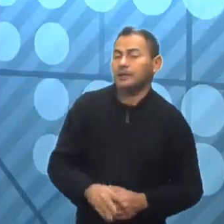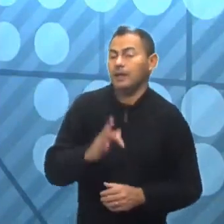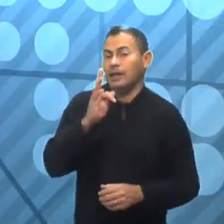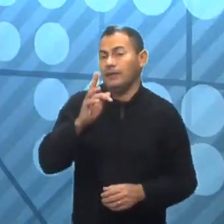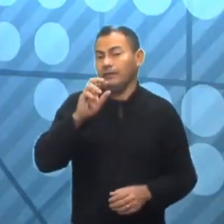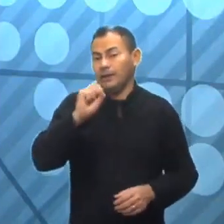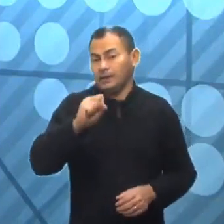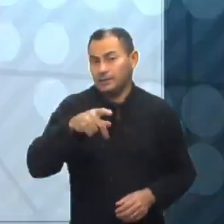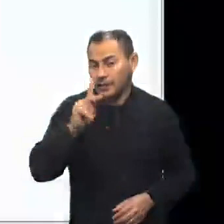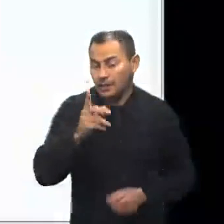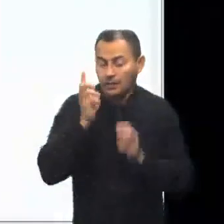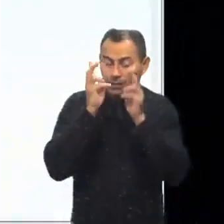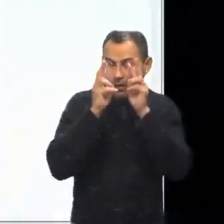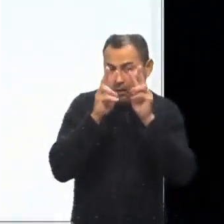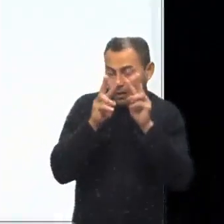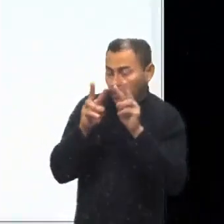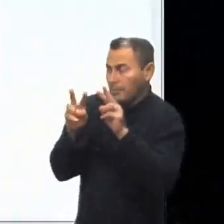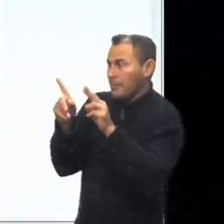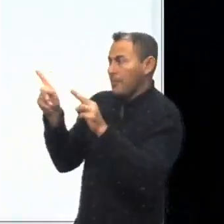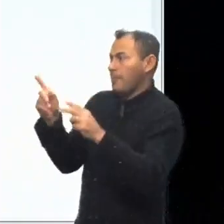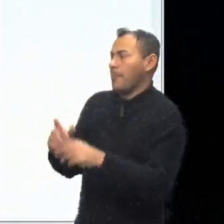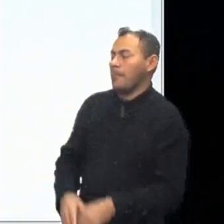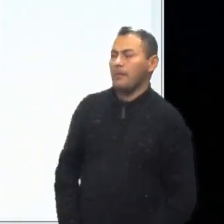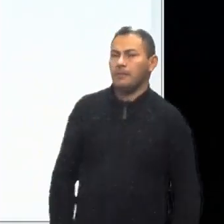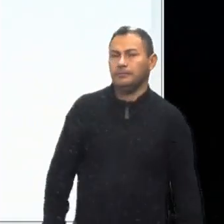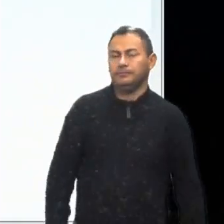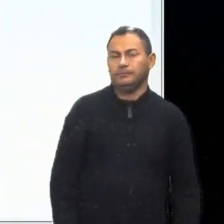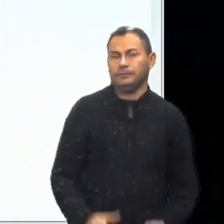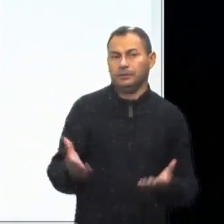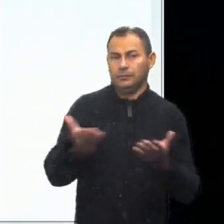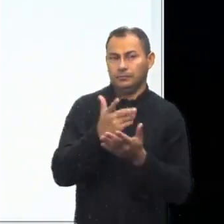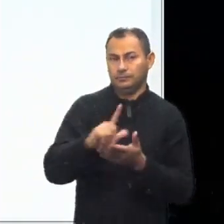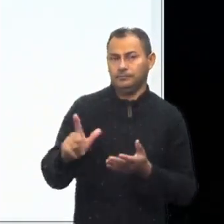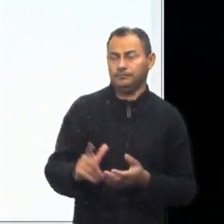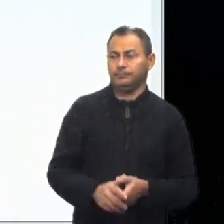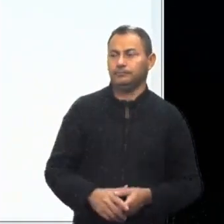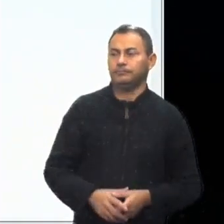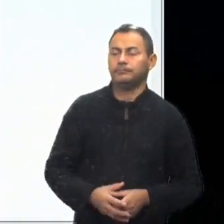Shift Keying. Voltando aqui para o nosso experimento, então,